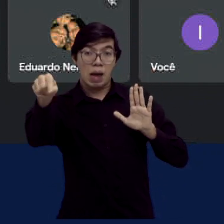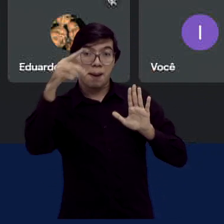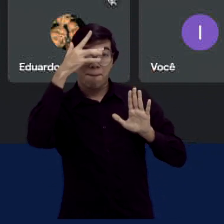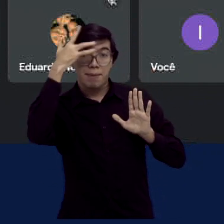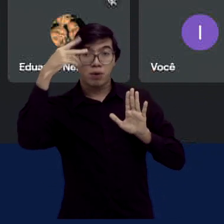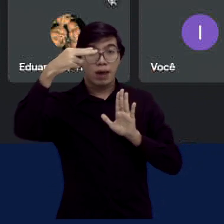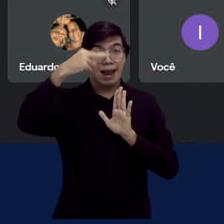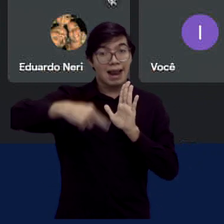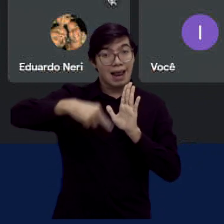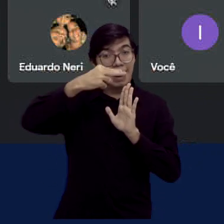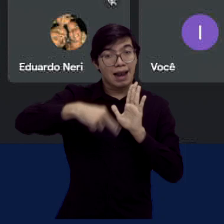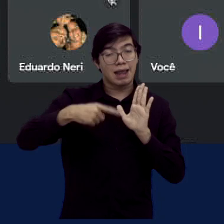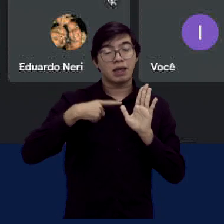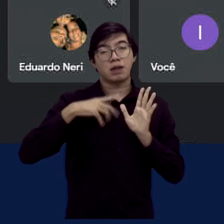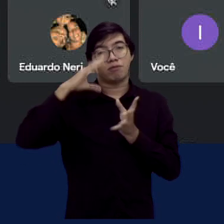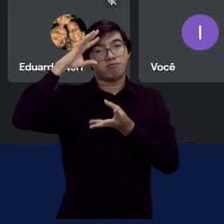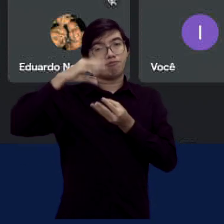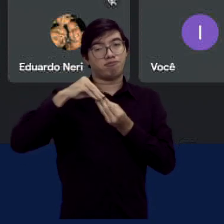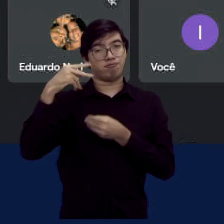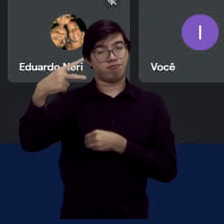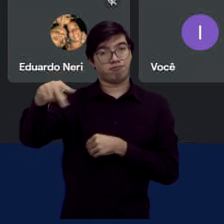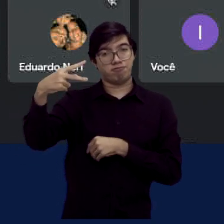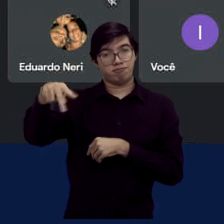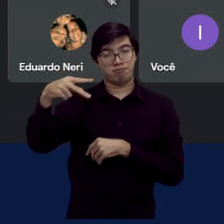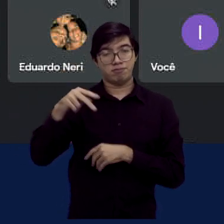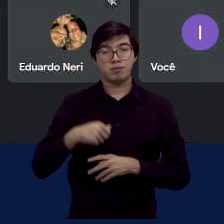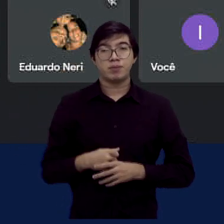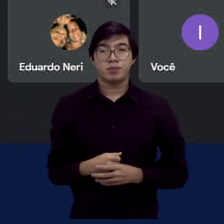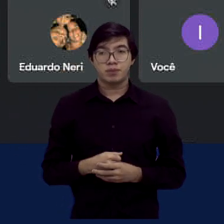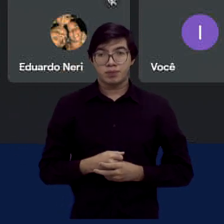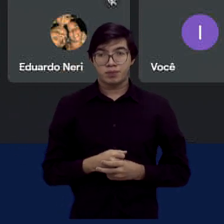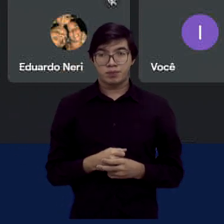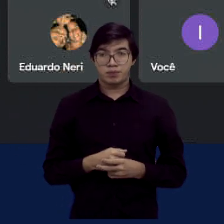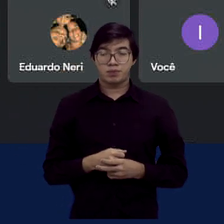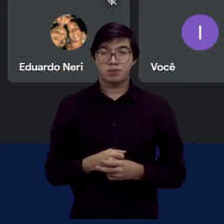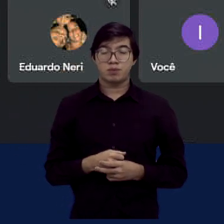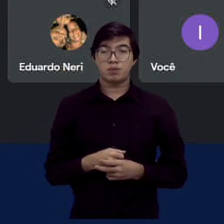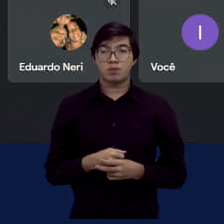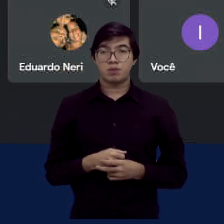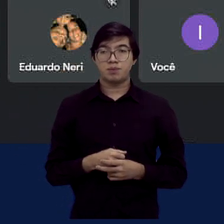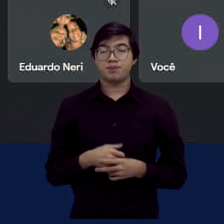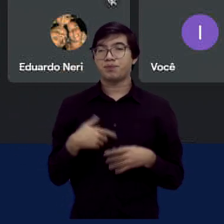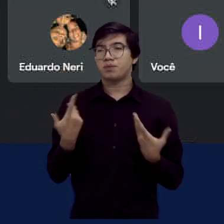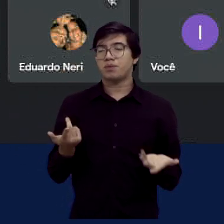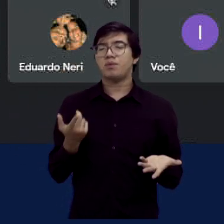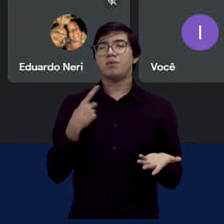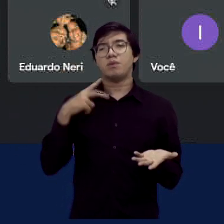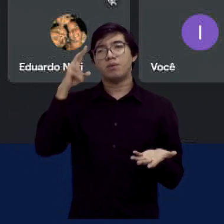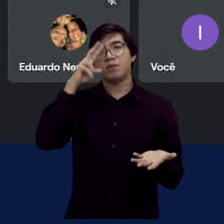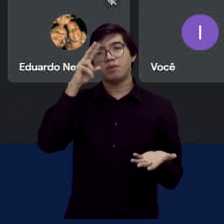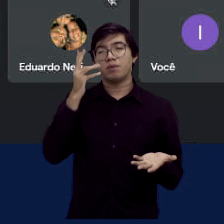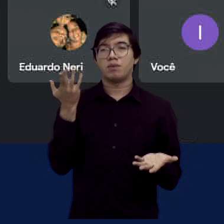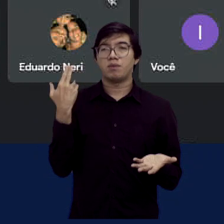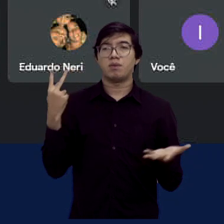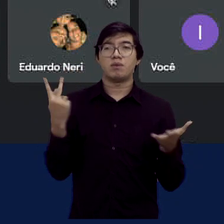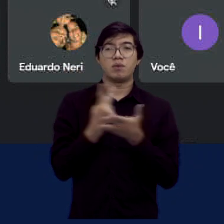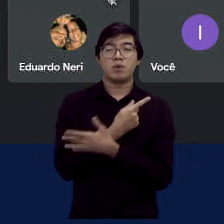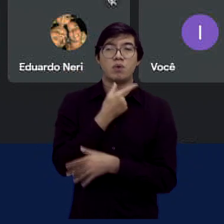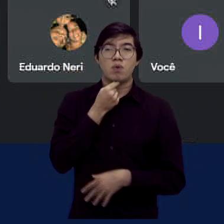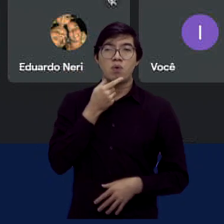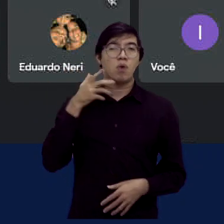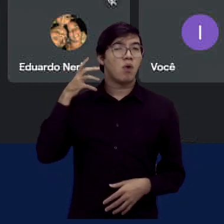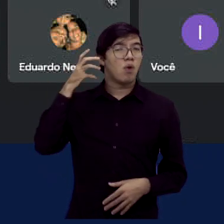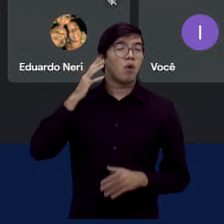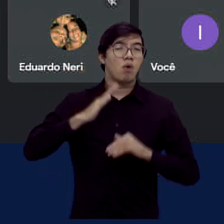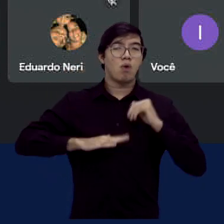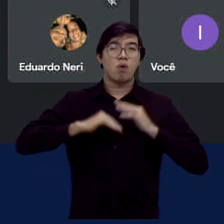um outro caso muito engraçado esse, eu não lembro qual era o músico, ele decidiu anos depois na